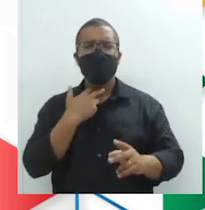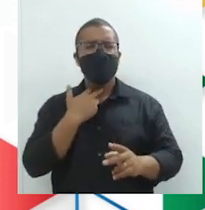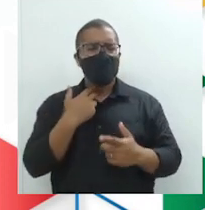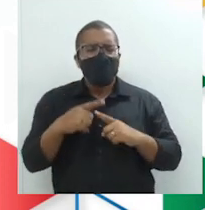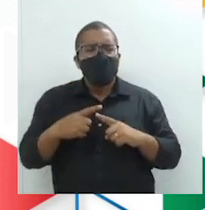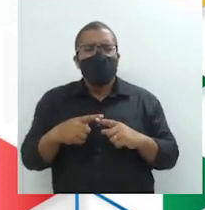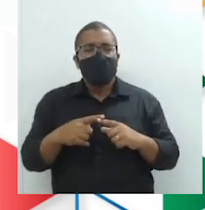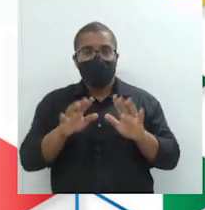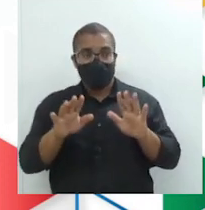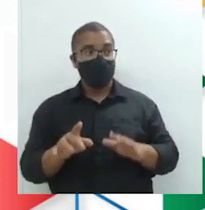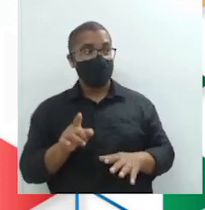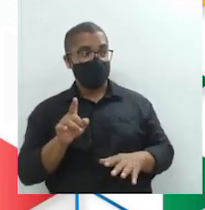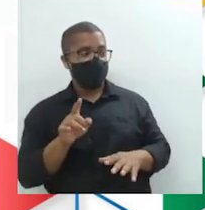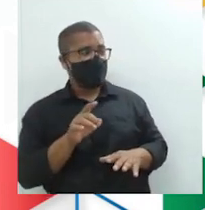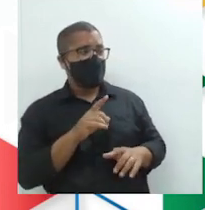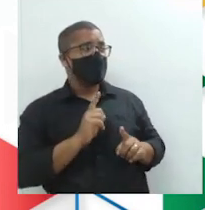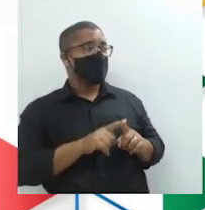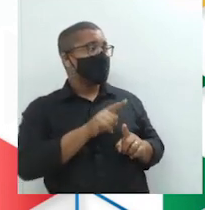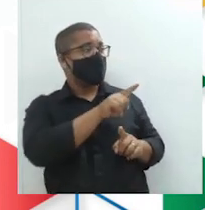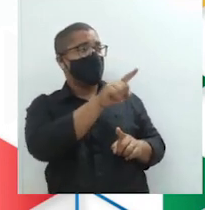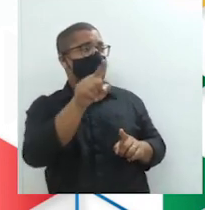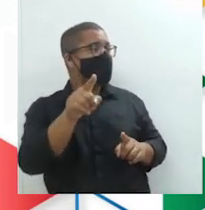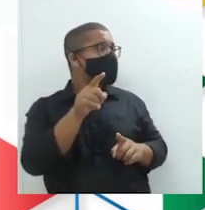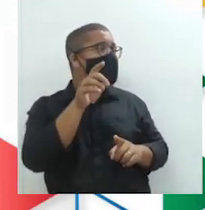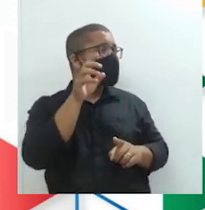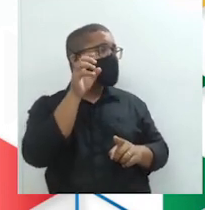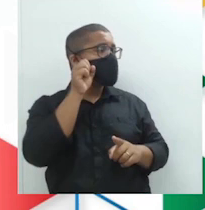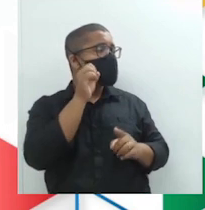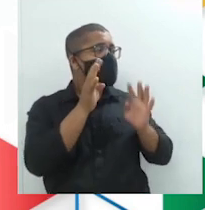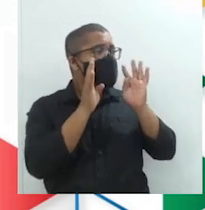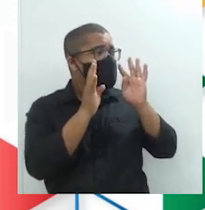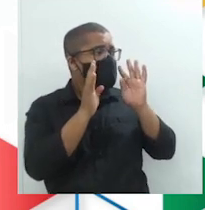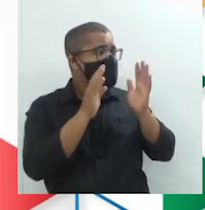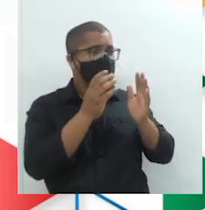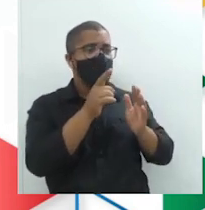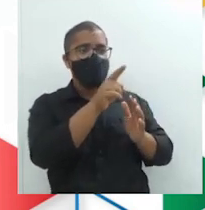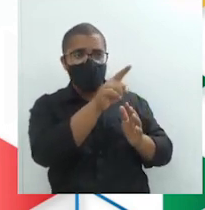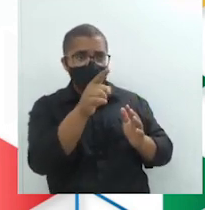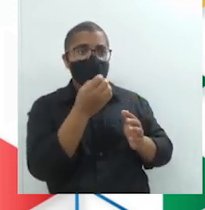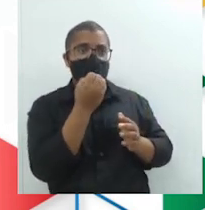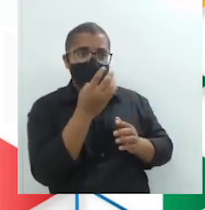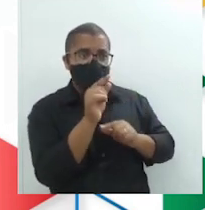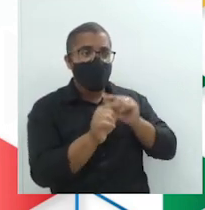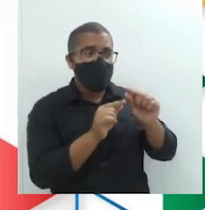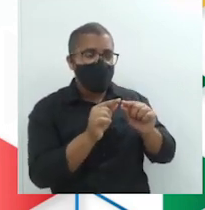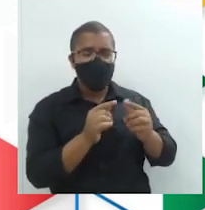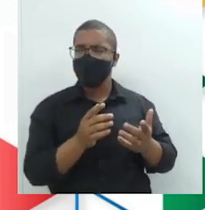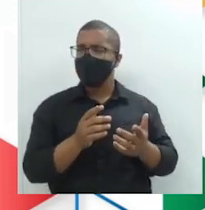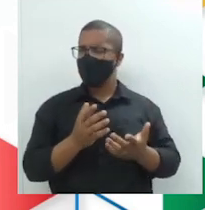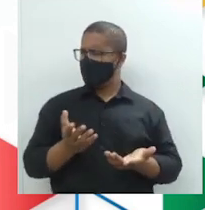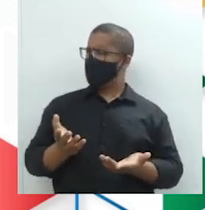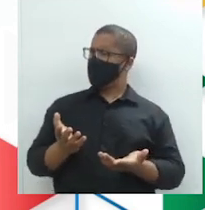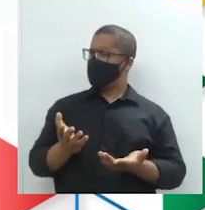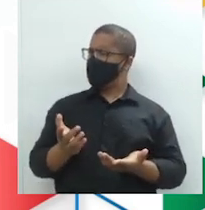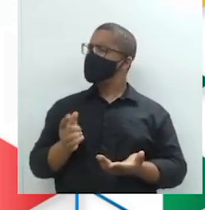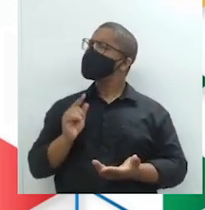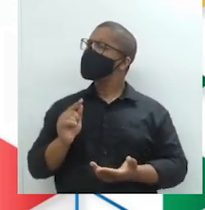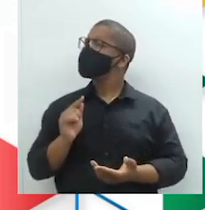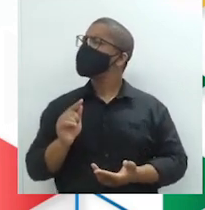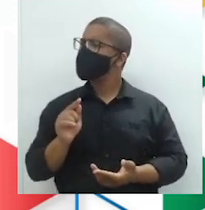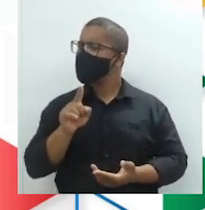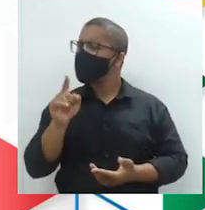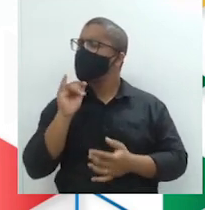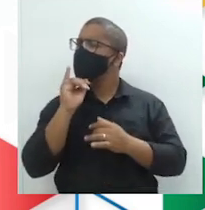porque elas se recusam a ouvir sobre o que é bom para elas. E o amigo diz: quem iria dizer